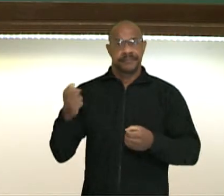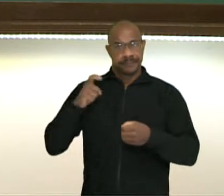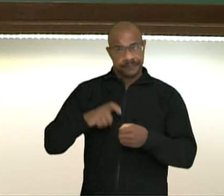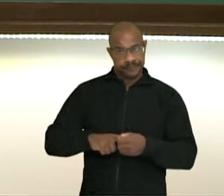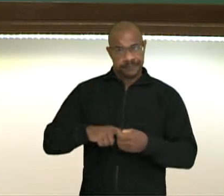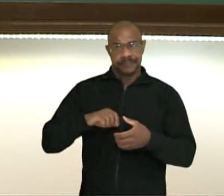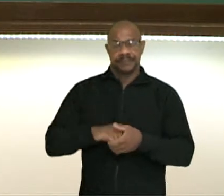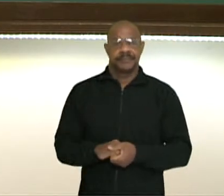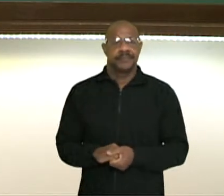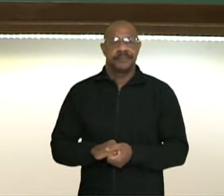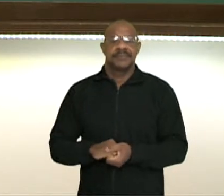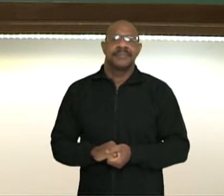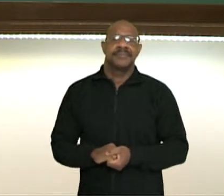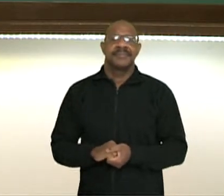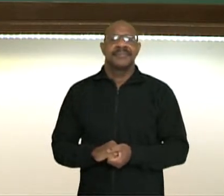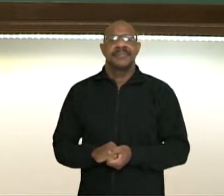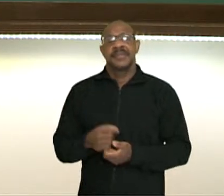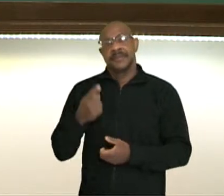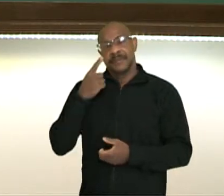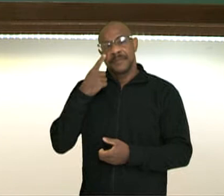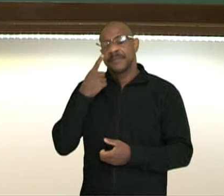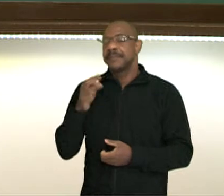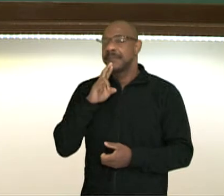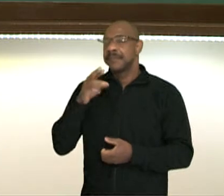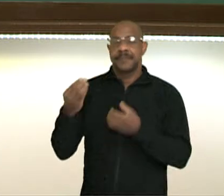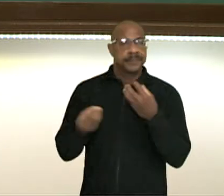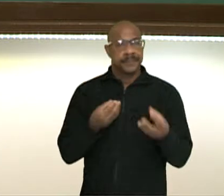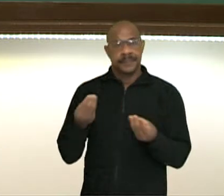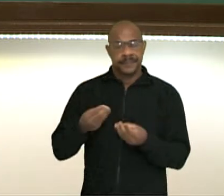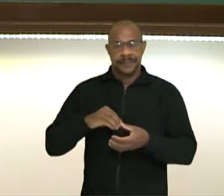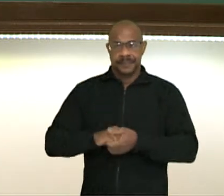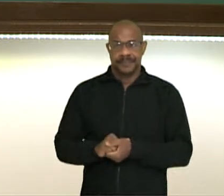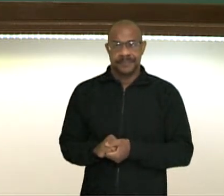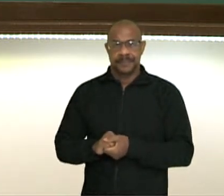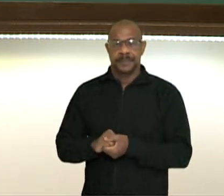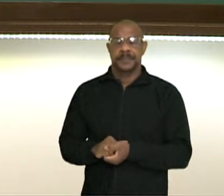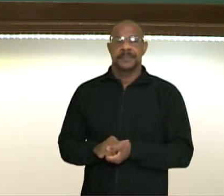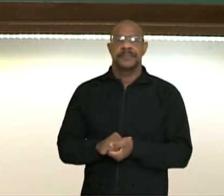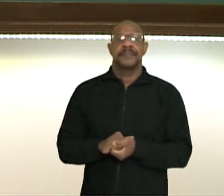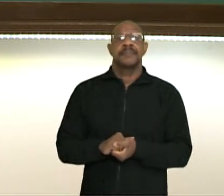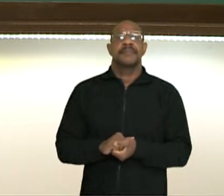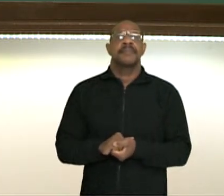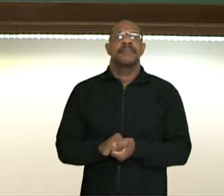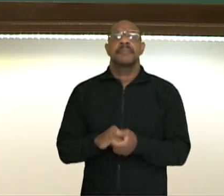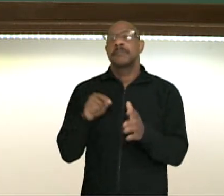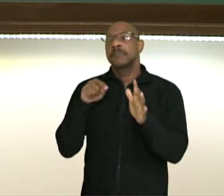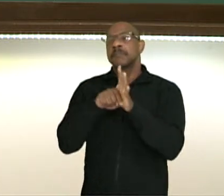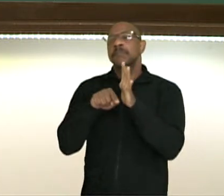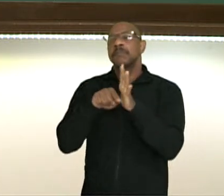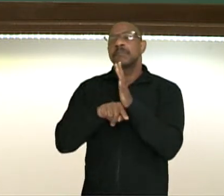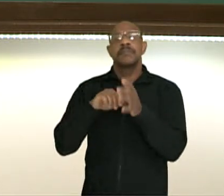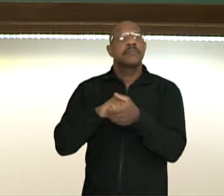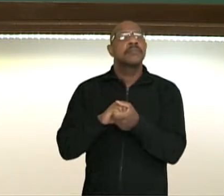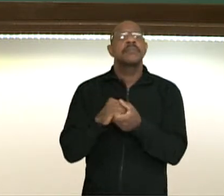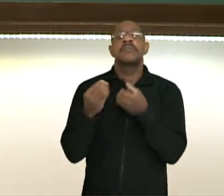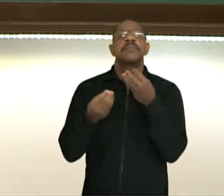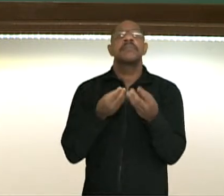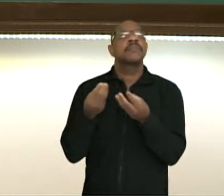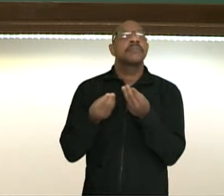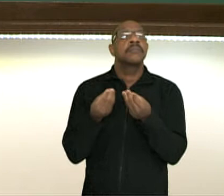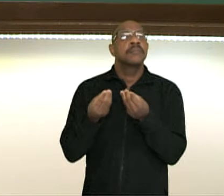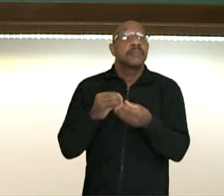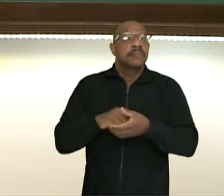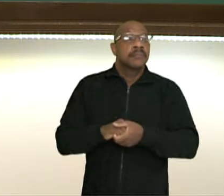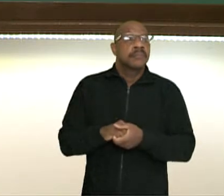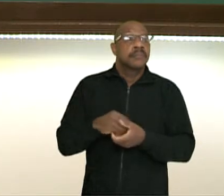Voltei, claro que eu voltei. Conferi contigo o gabarito da questão. Eu te perguntei como a introdução começa